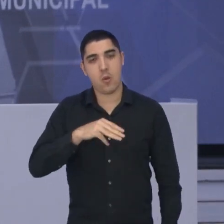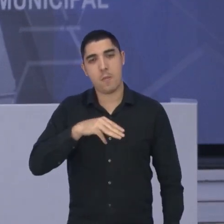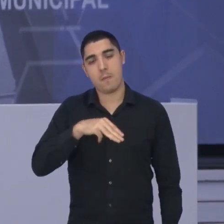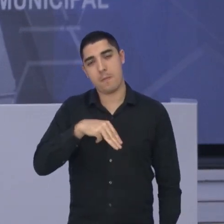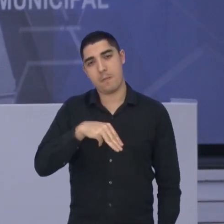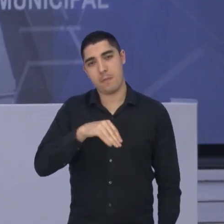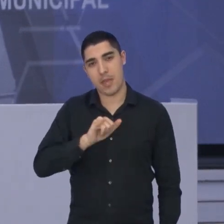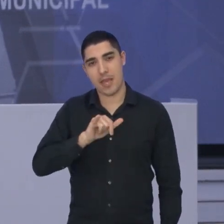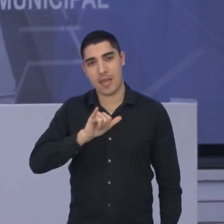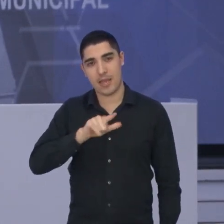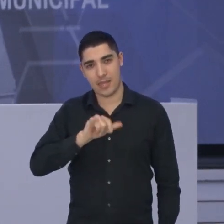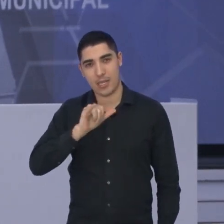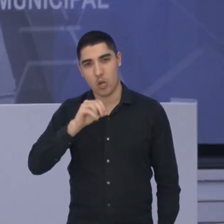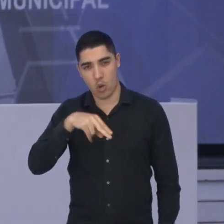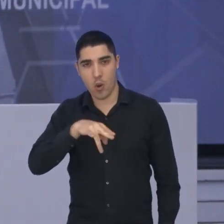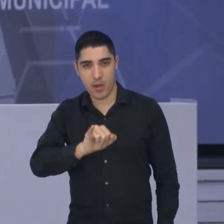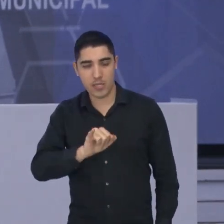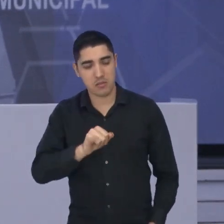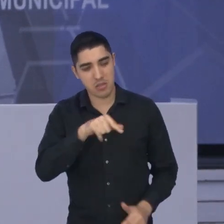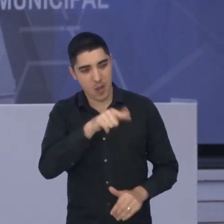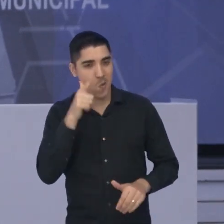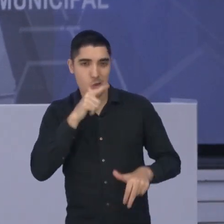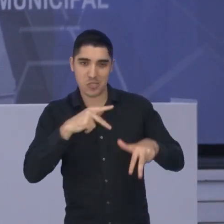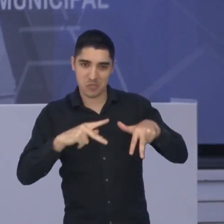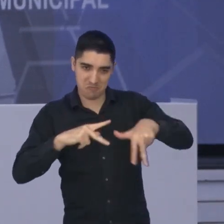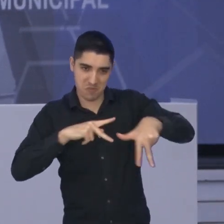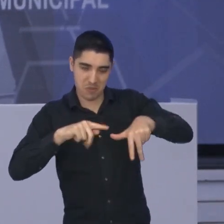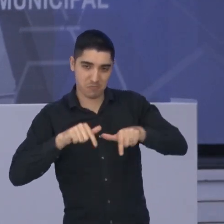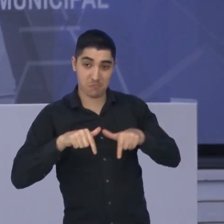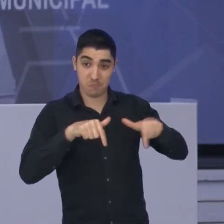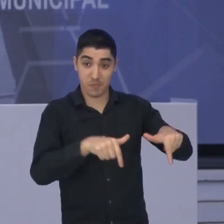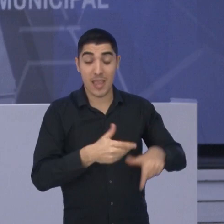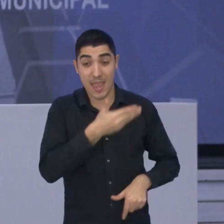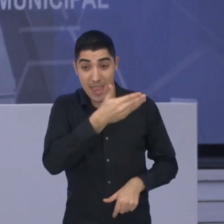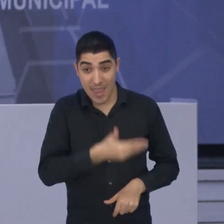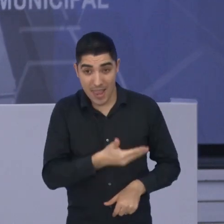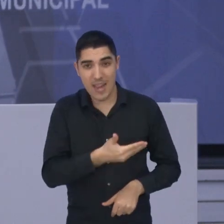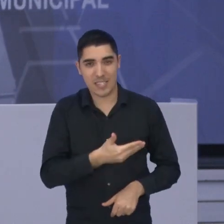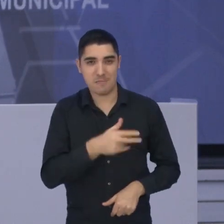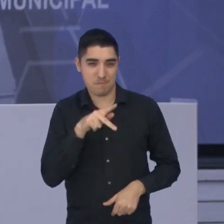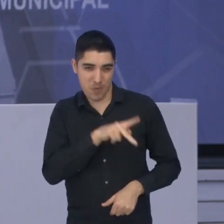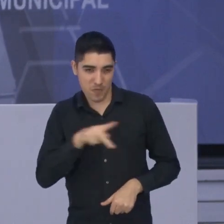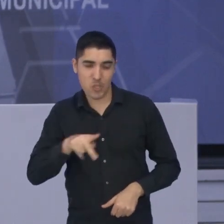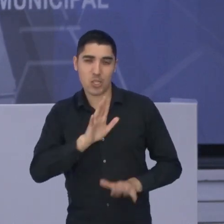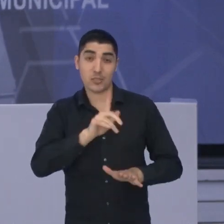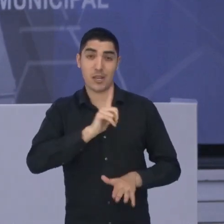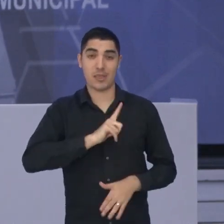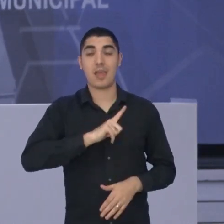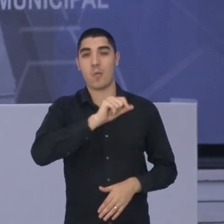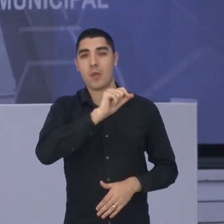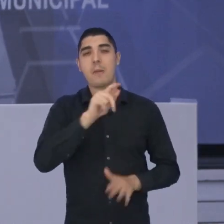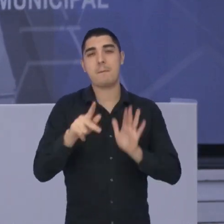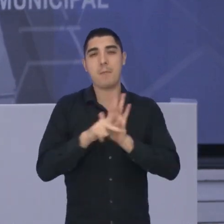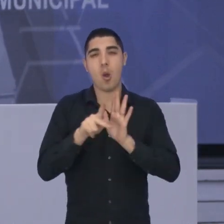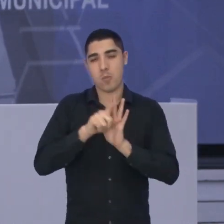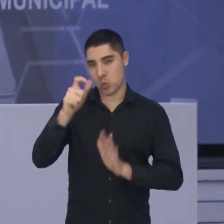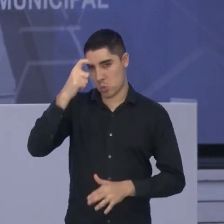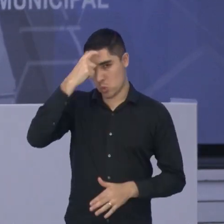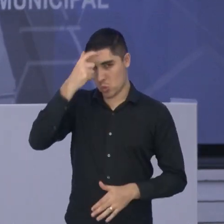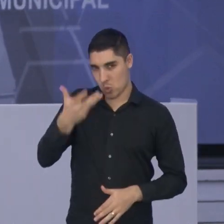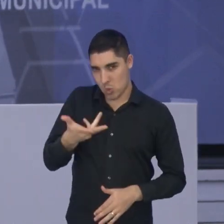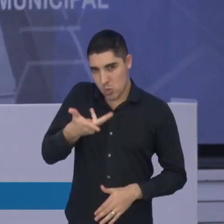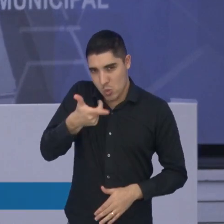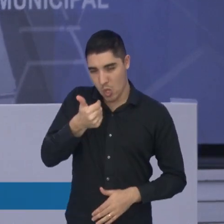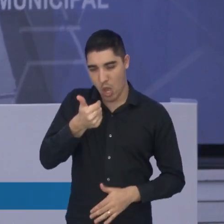de cidadão joseense. Por ser professor, ele já possuía o dom da palavra. E como escritor, ele